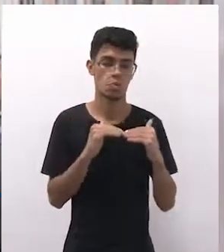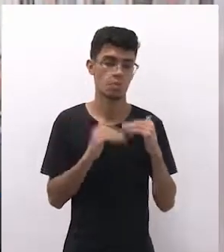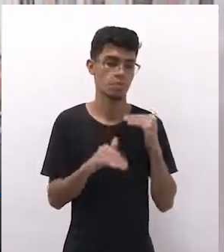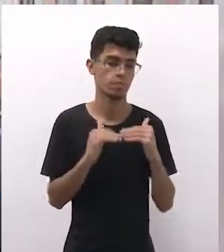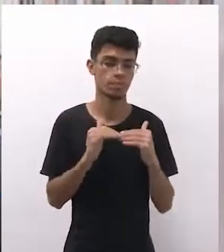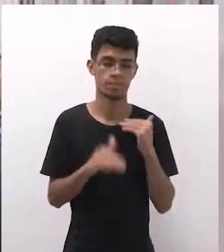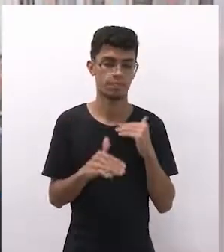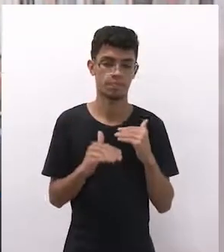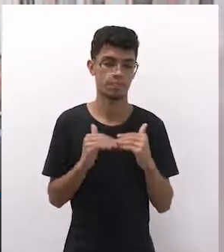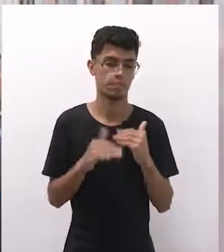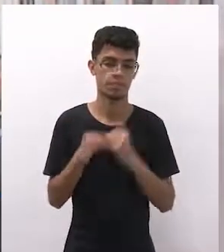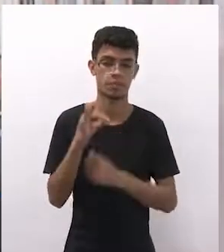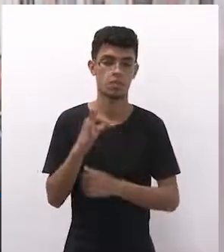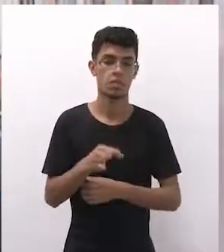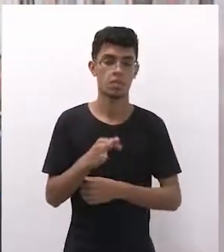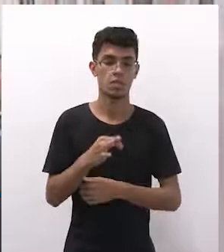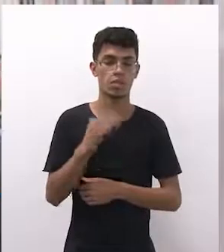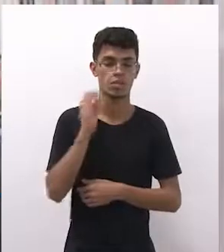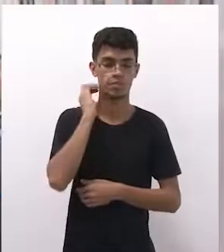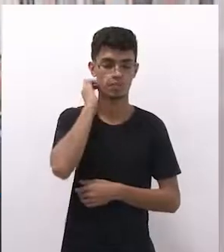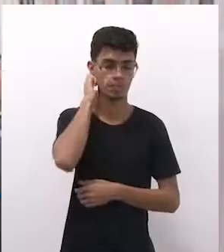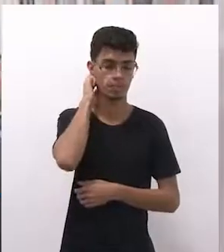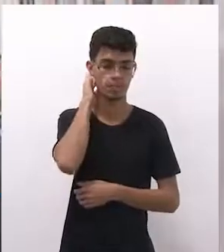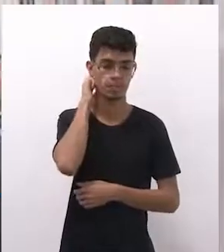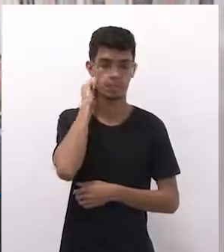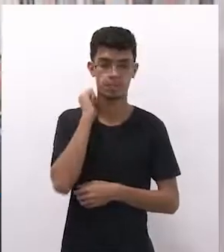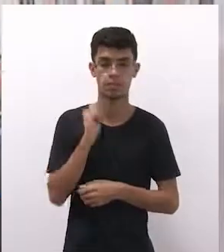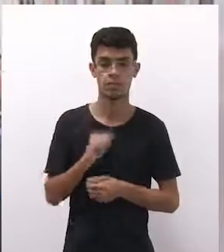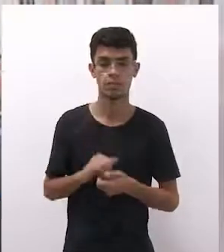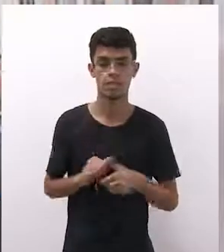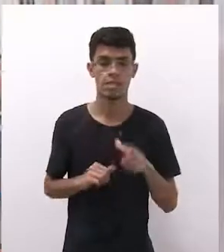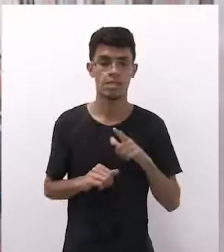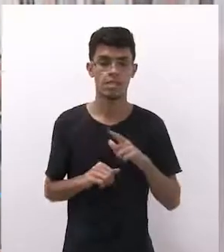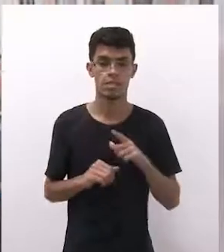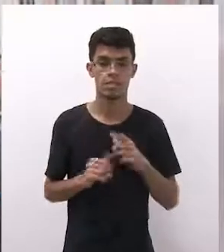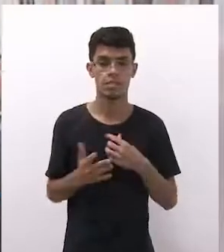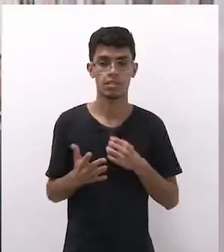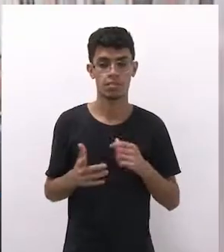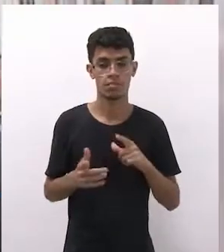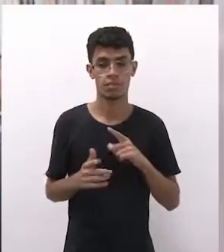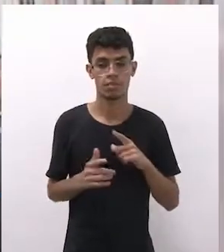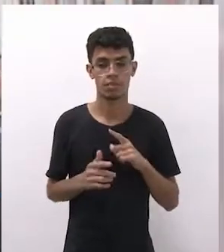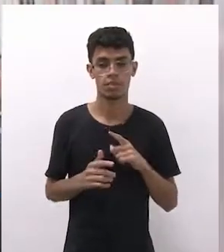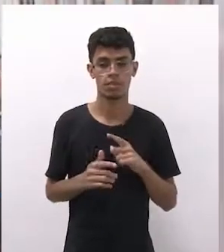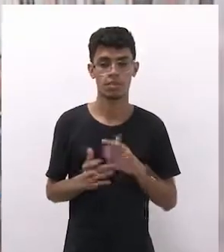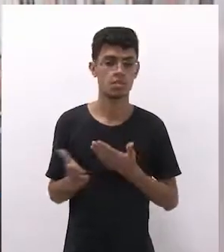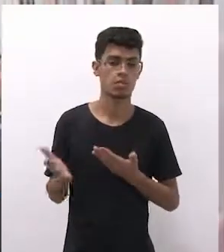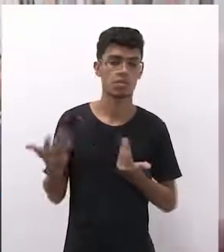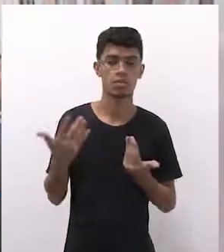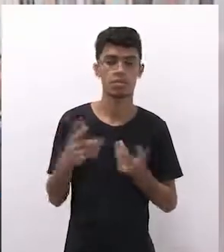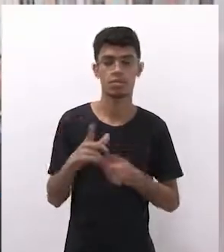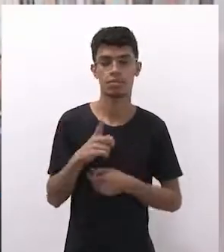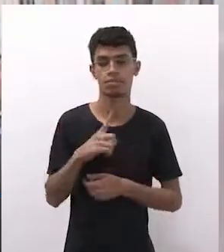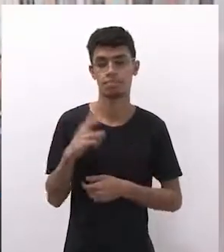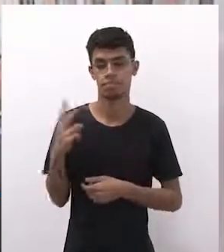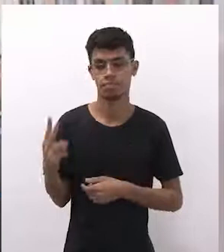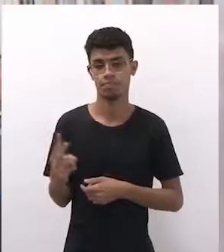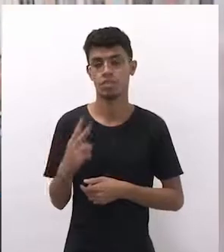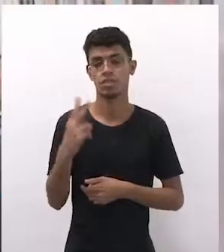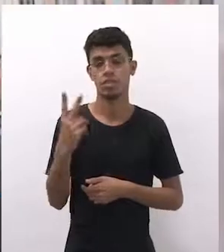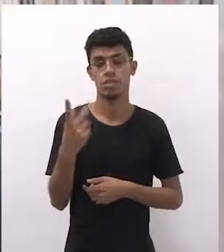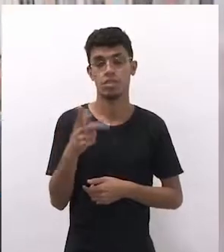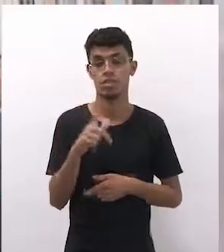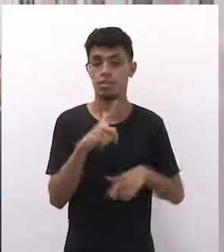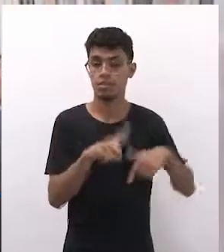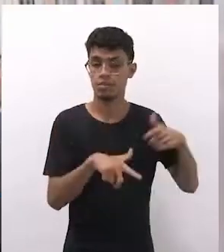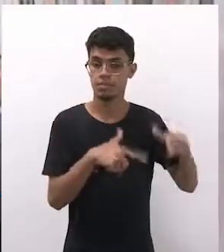correto, em alguma medida há também um contraponto, não é bem um contraponto, se contrapõe à medida em que há uma valorização também desse trabalho,